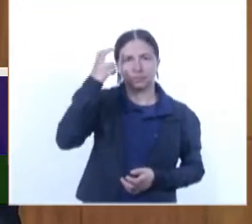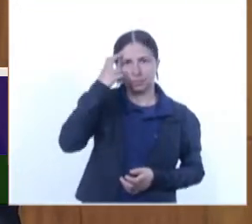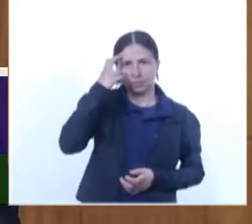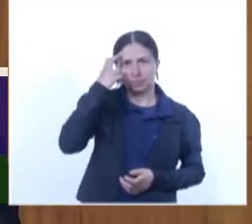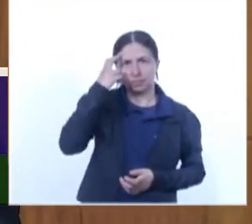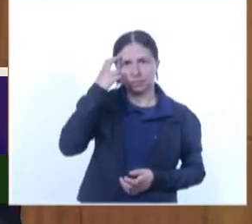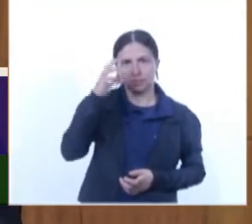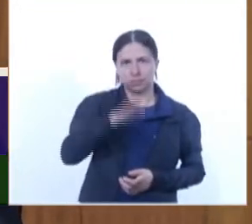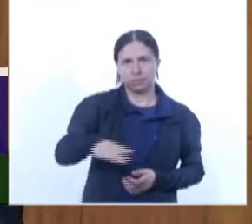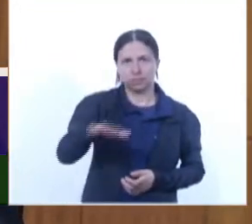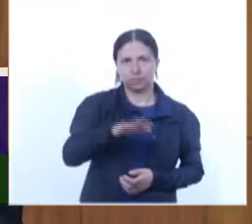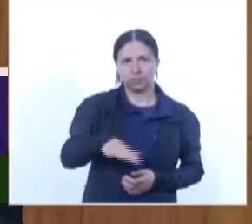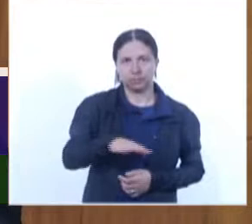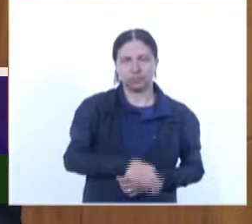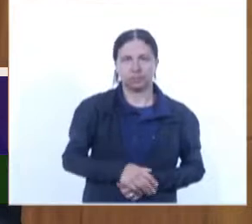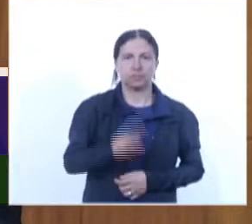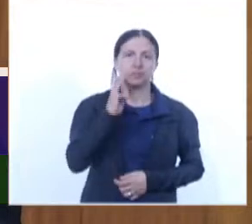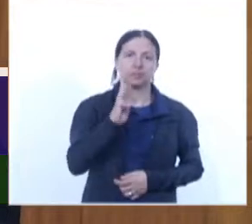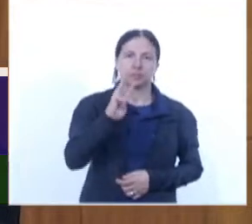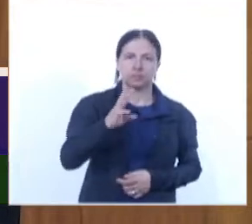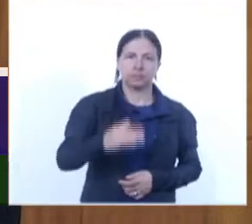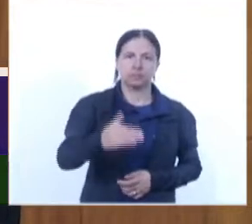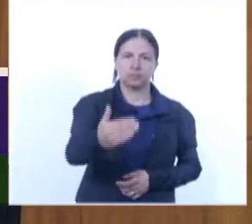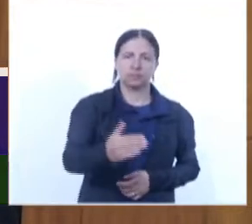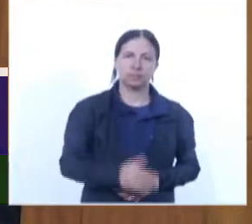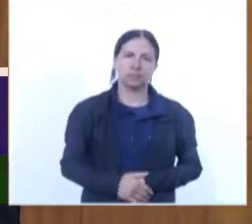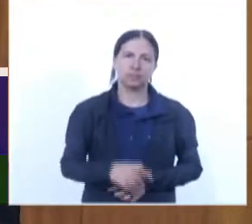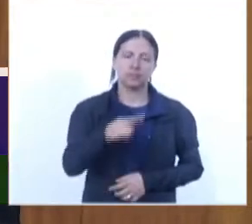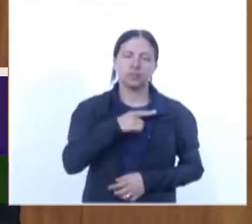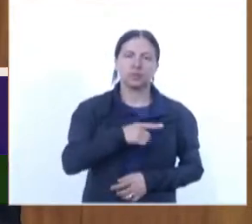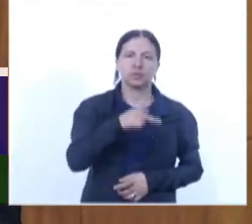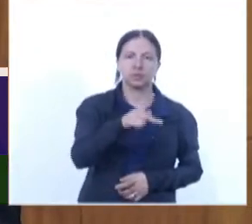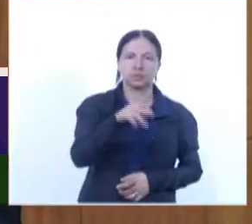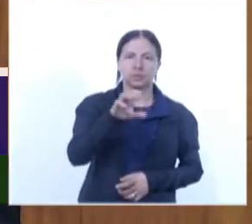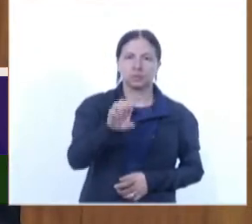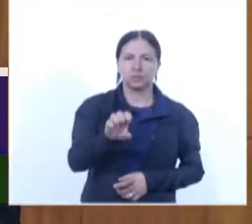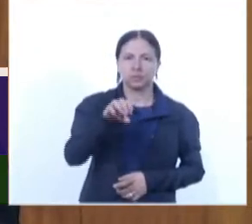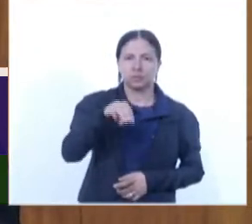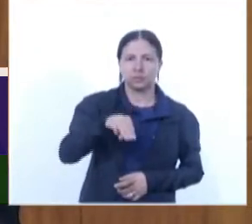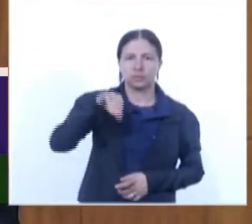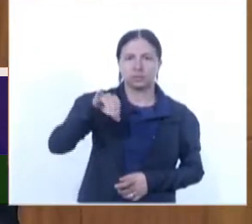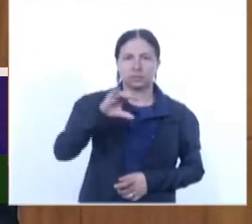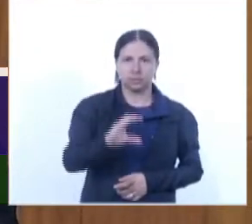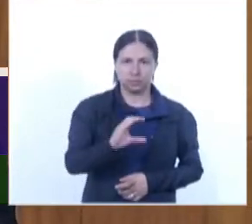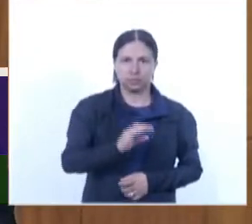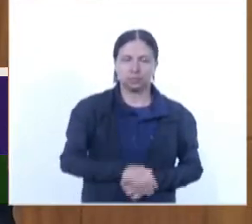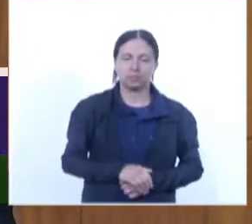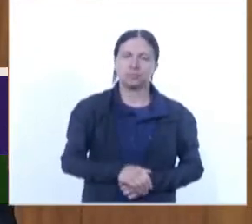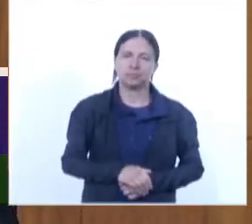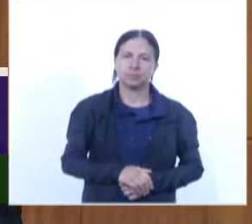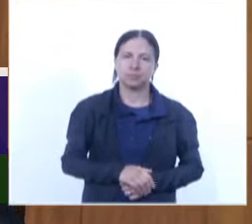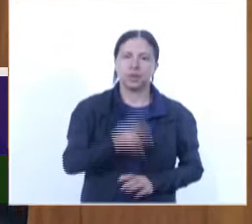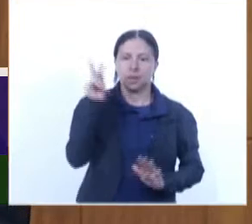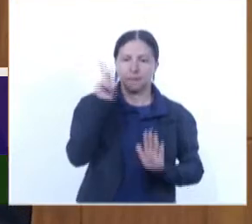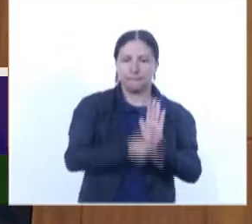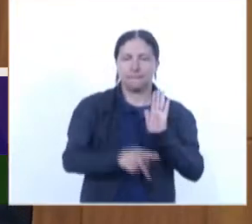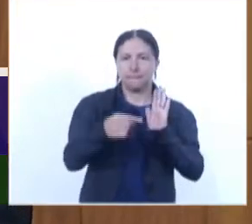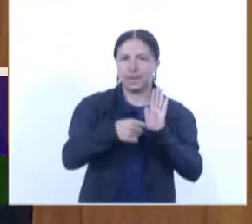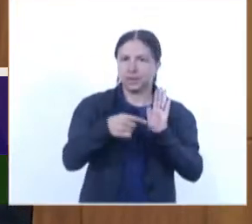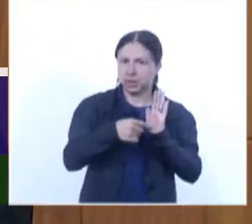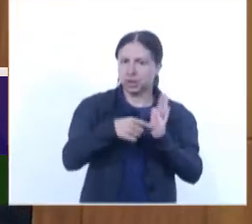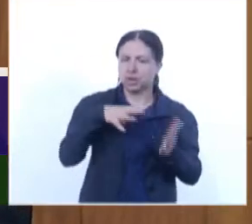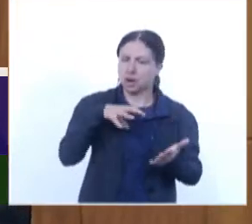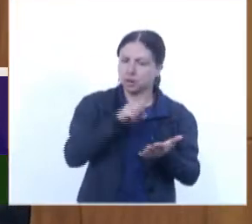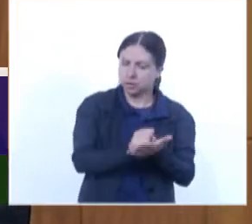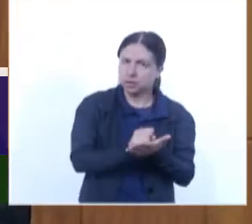daqui três dias será liberado o permite não deixam de levar em seus projetos de